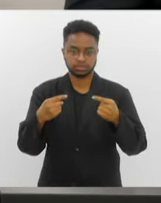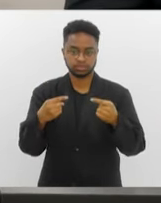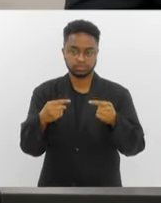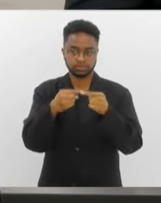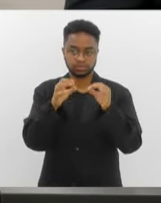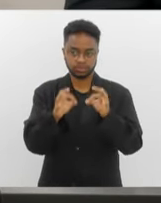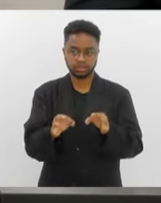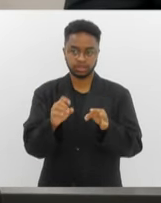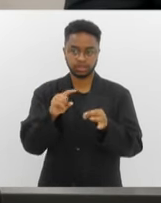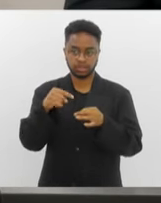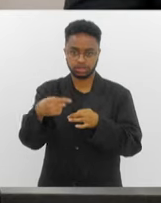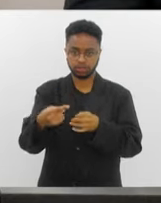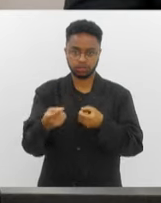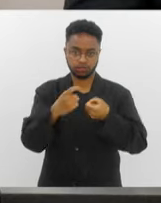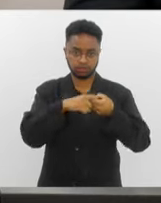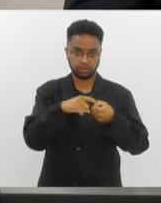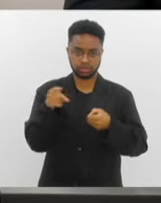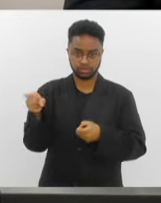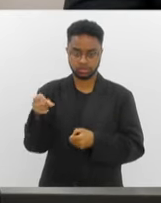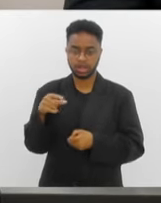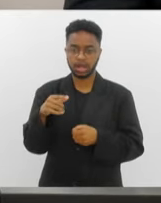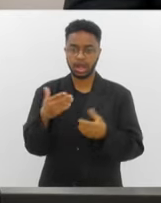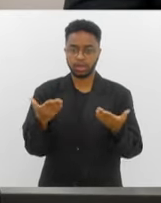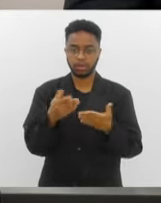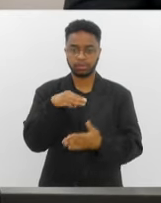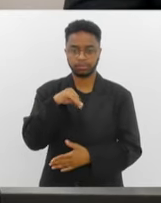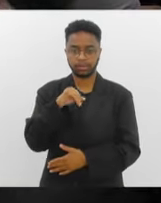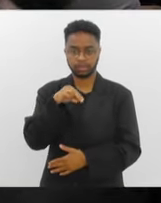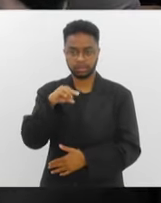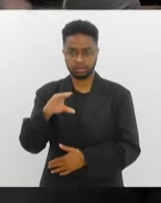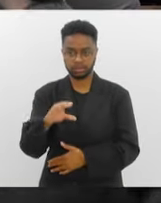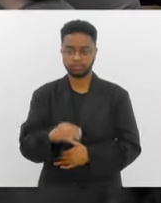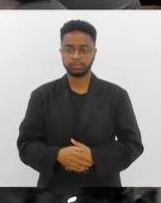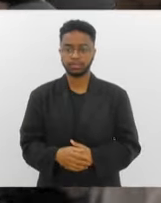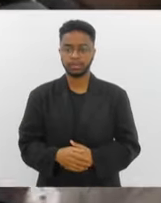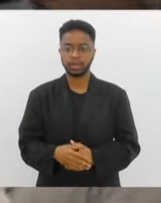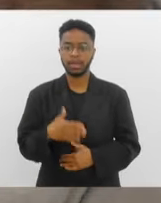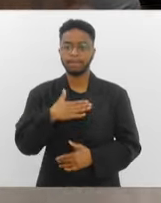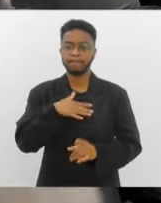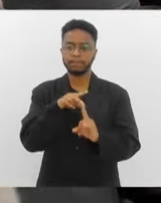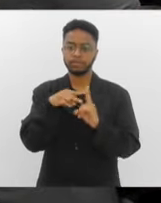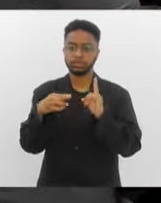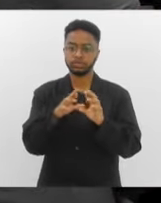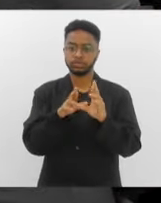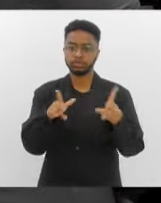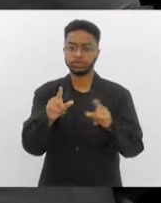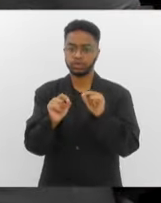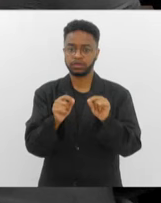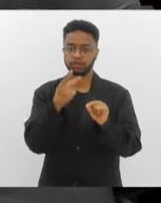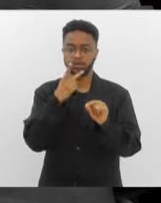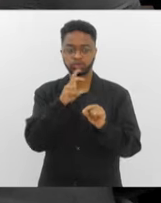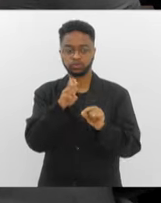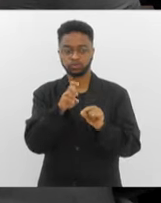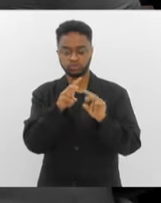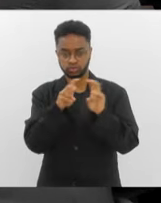gente devolver a palavra à deputada Érica. Deputado Mink, para discutir. Presidente, meu ponto era diferente, diz respeito à Vossa Excelência.